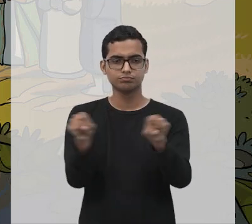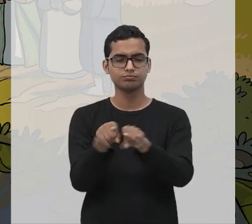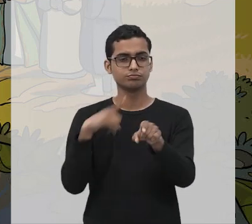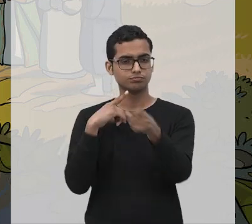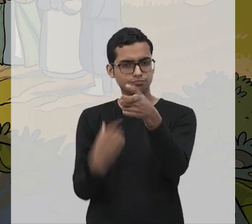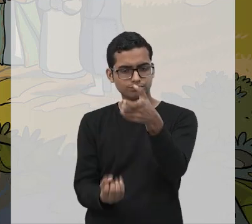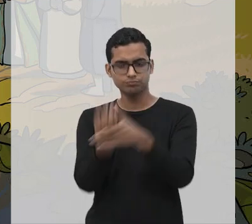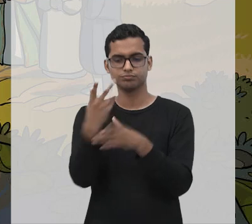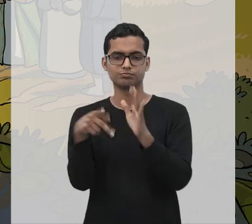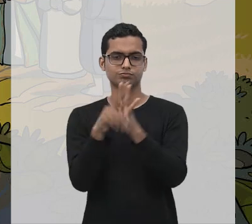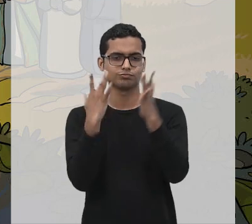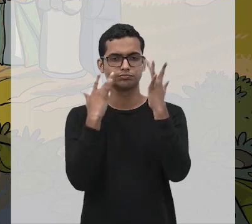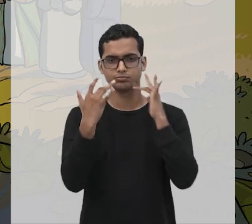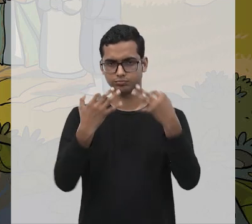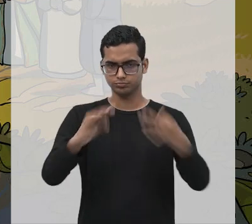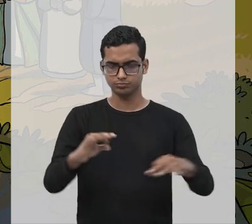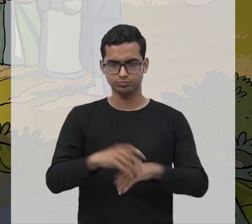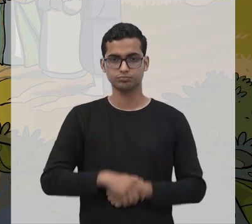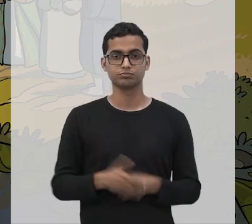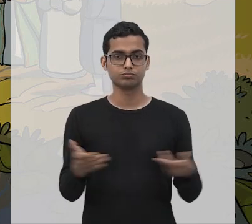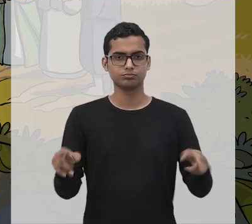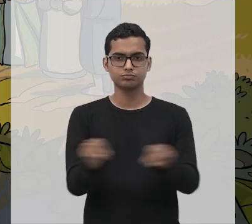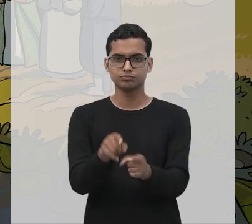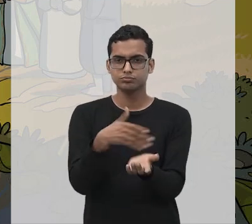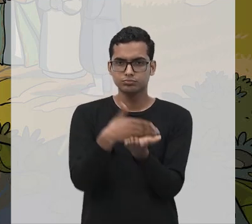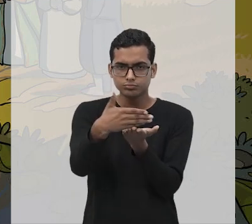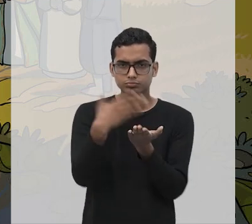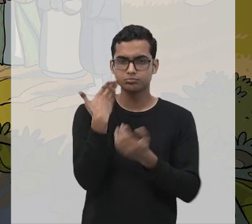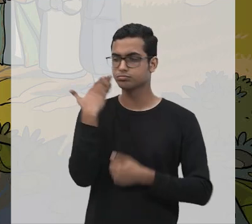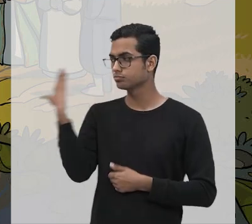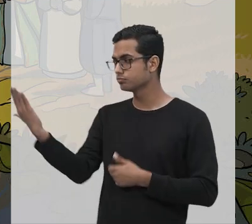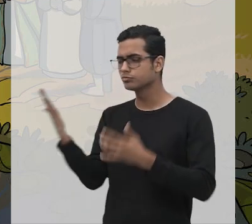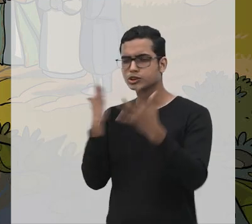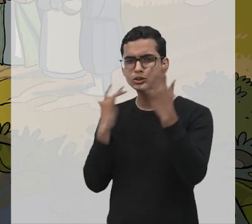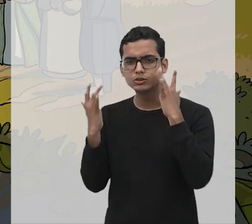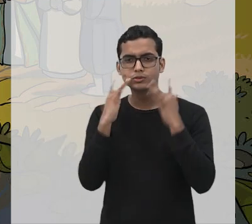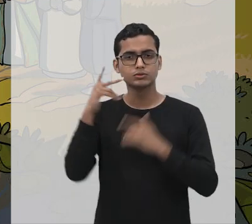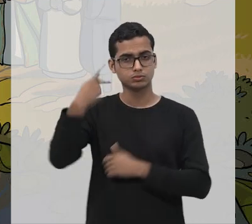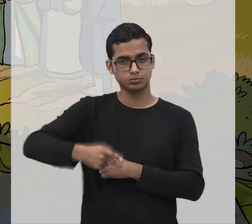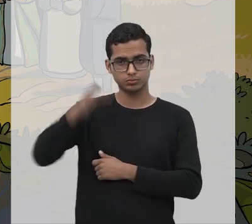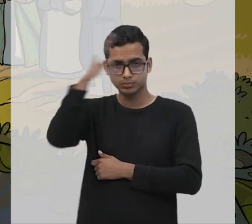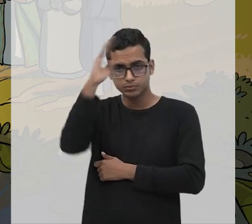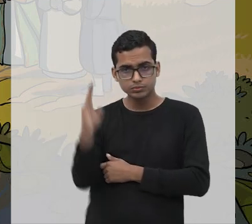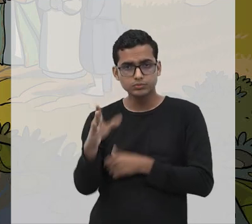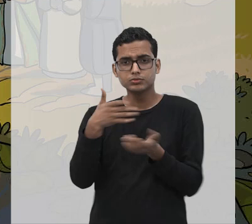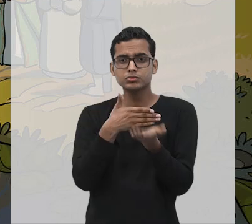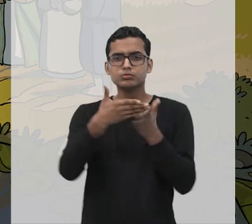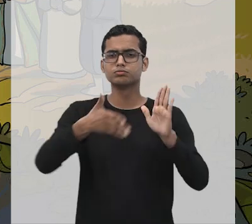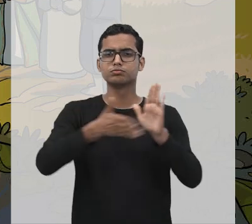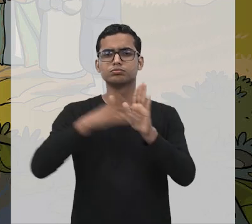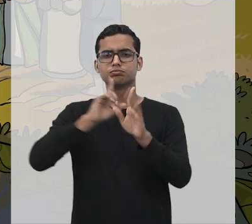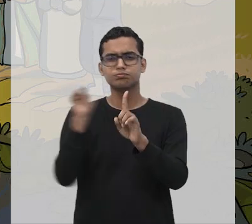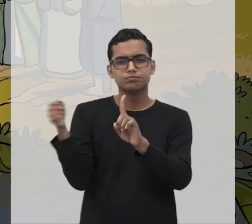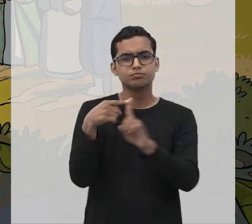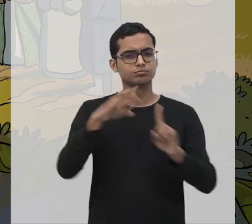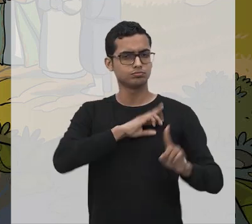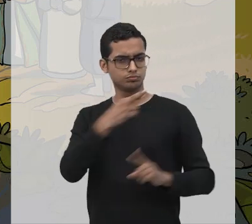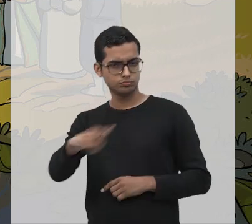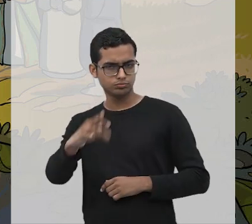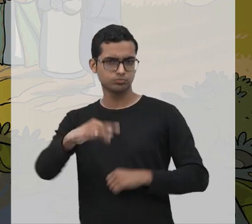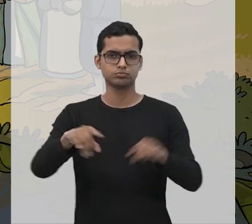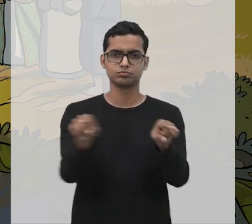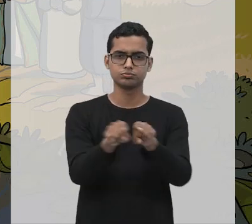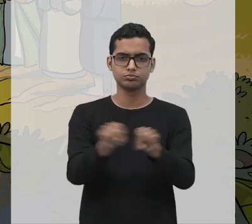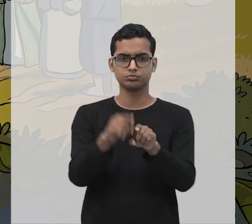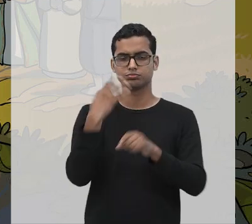origem do teatro. Então, vamos lá. Inicialmente, o teatro no Brasil, ele tinha um propósito religioso. Mais